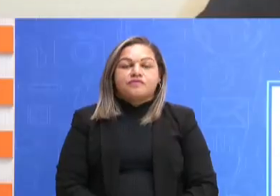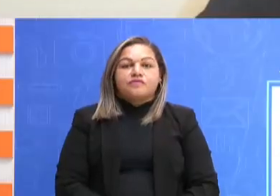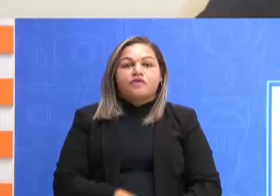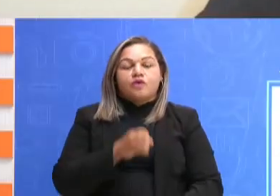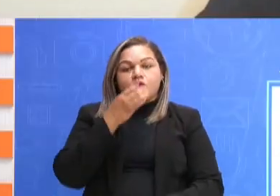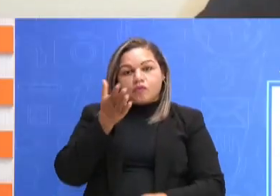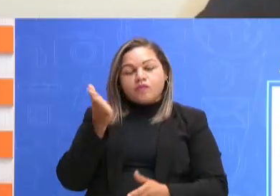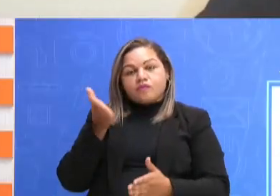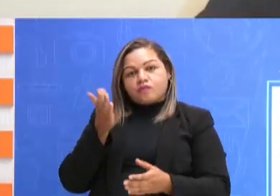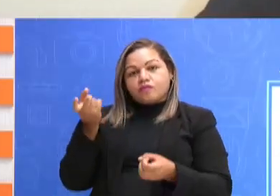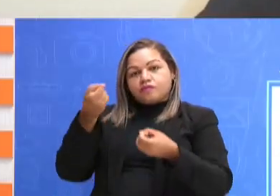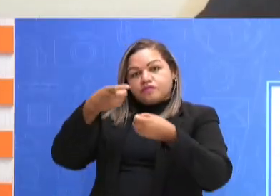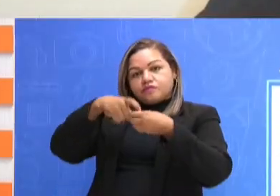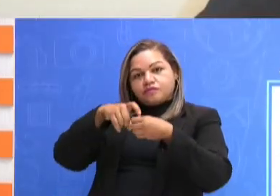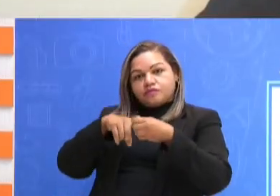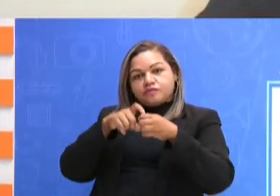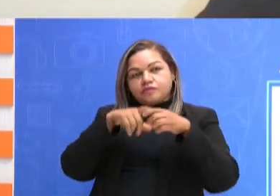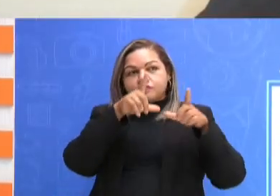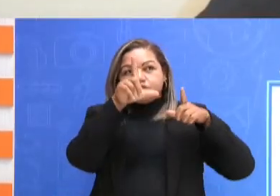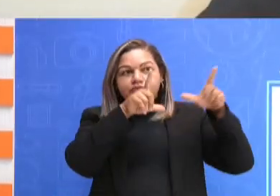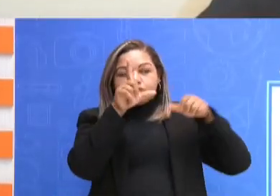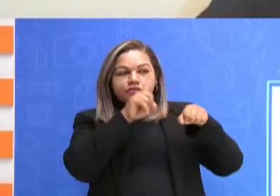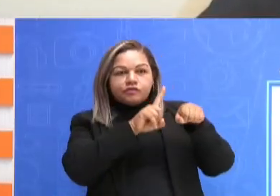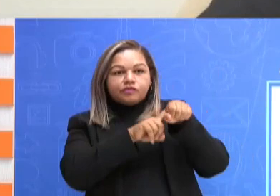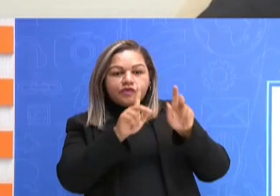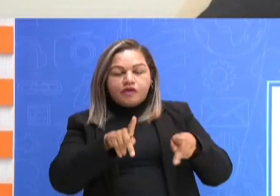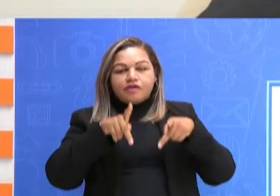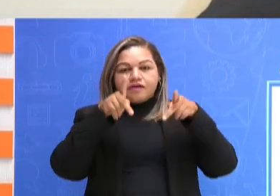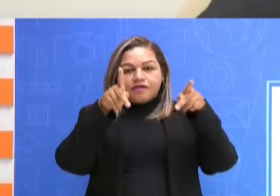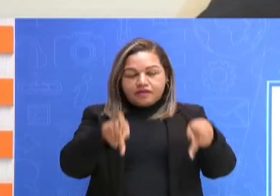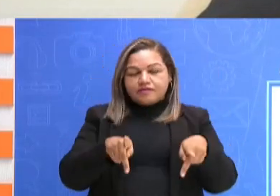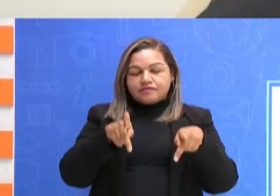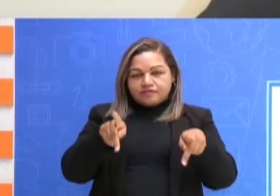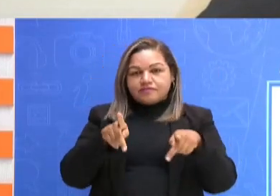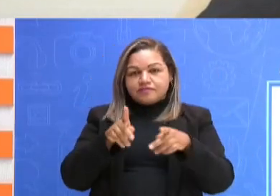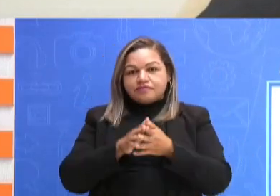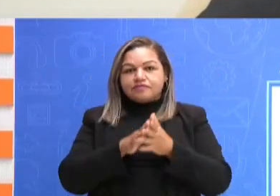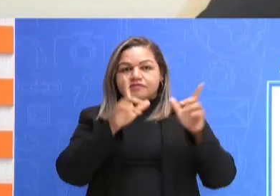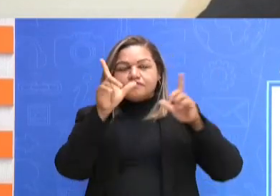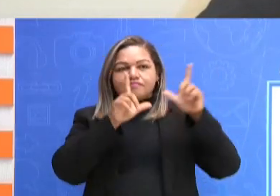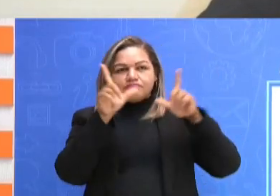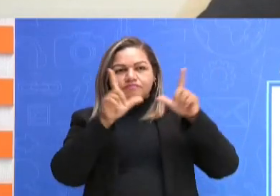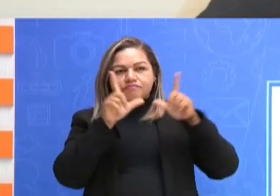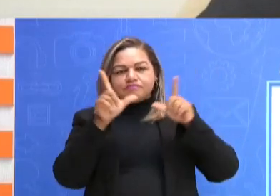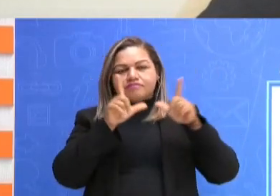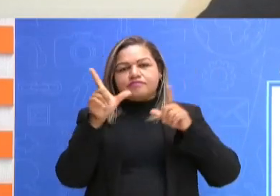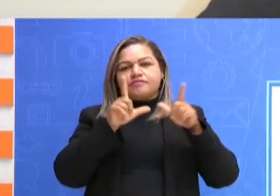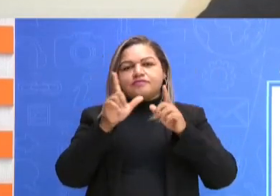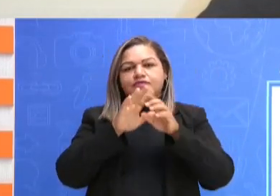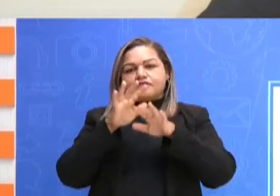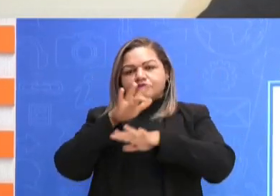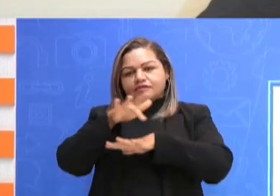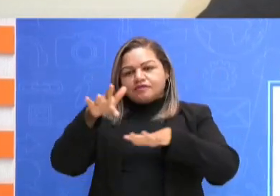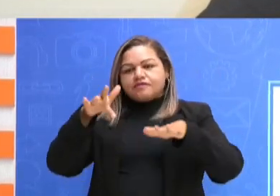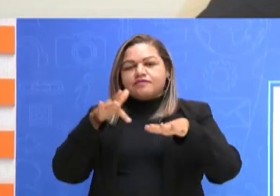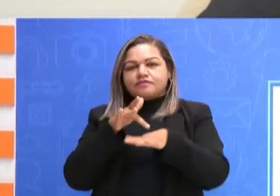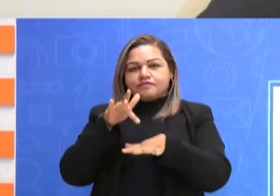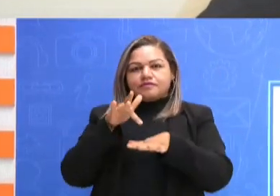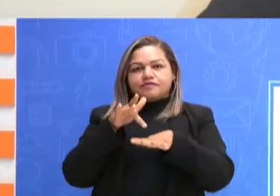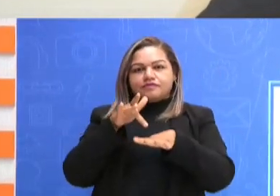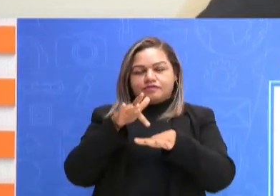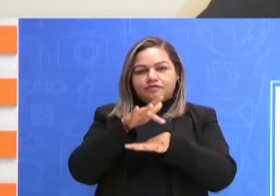Muito bem, já estamos de volta aqui com o nosso programa A Hora do Povo, em cadeia aqui com a TV e Rádio Guanaré e também pelas nossas redes sociais aí